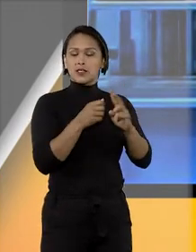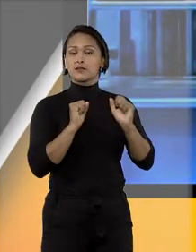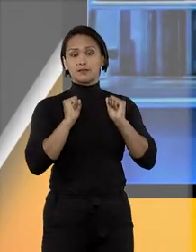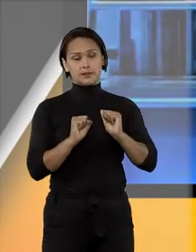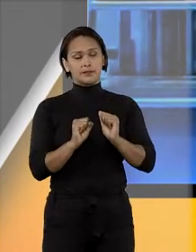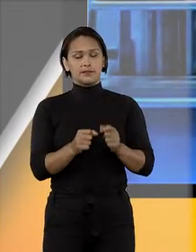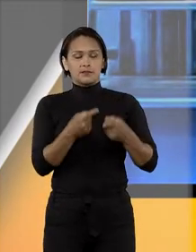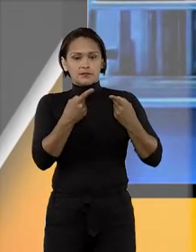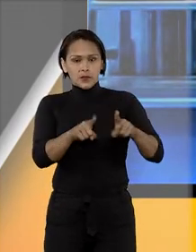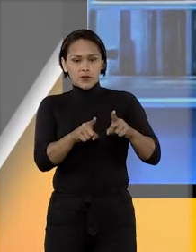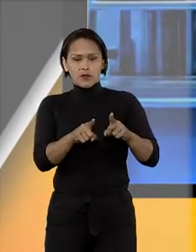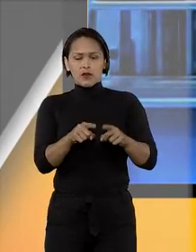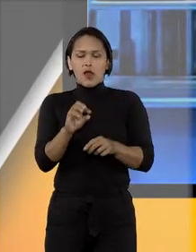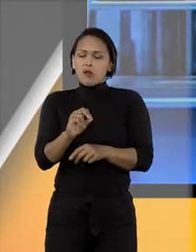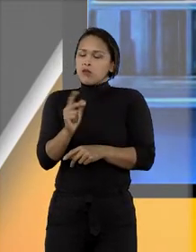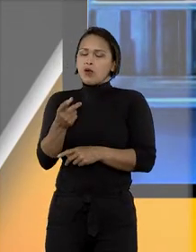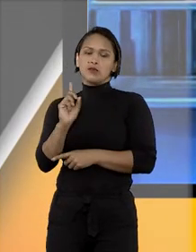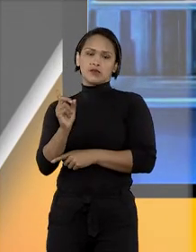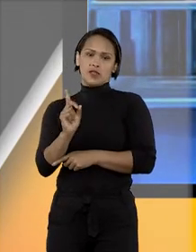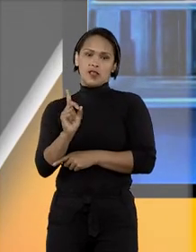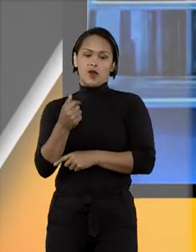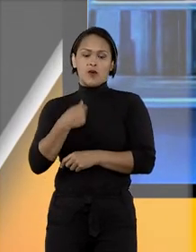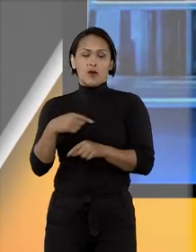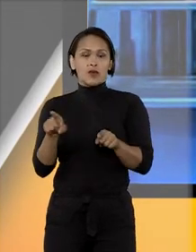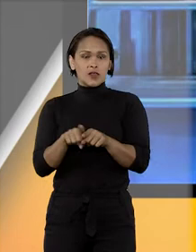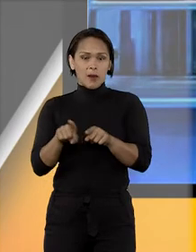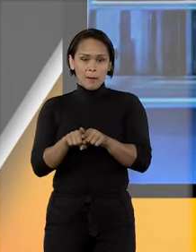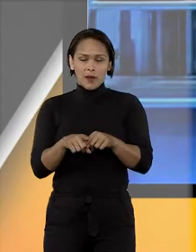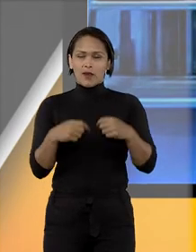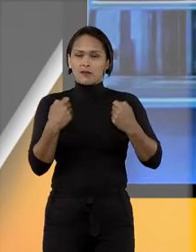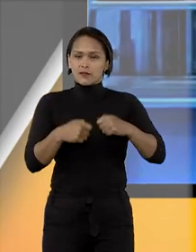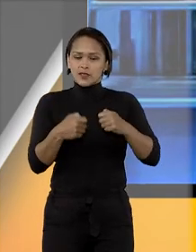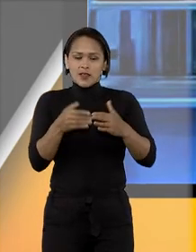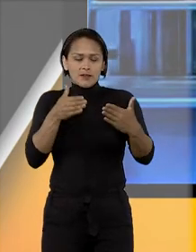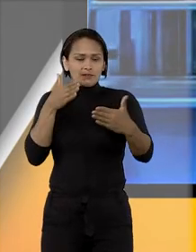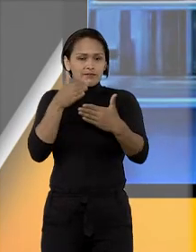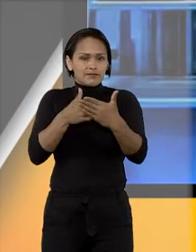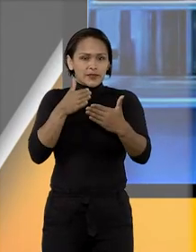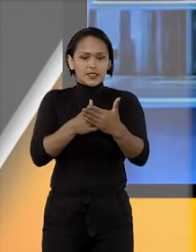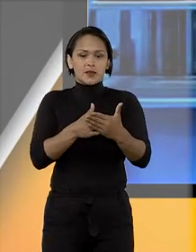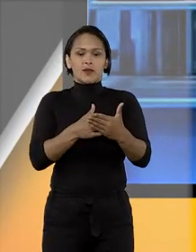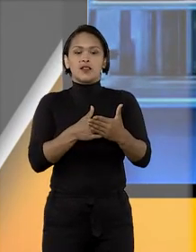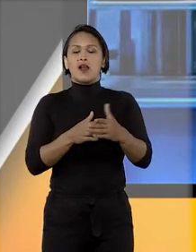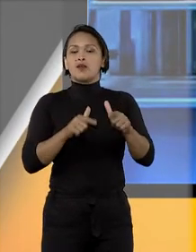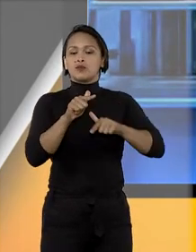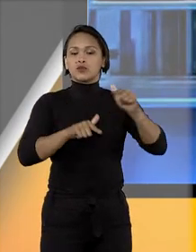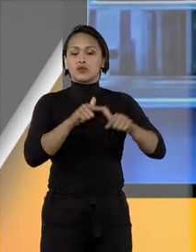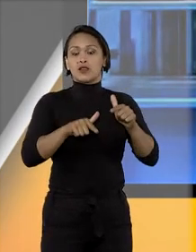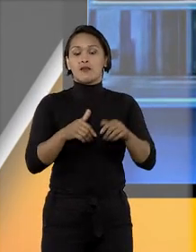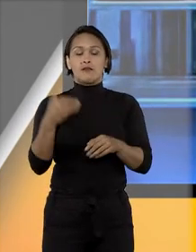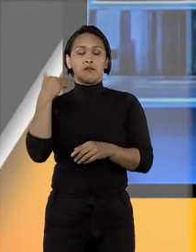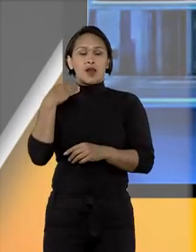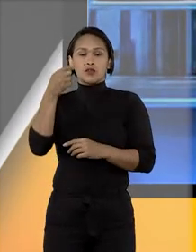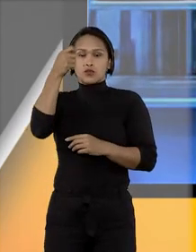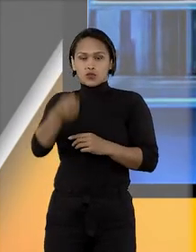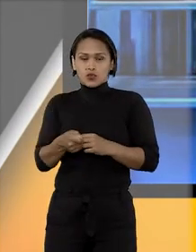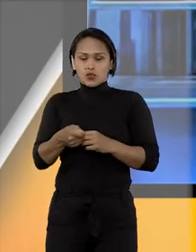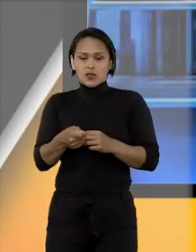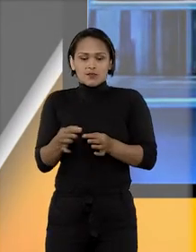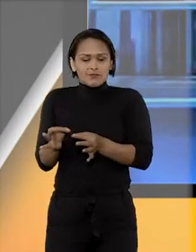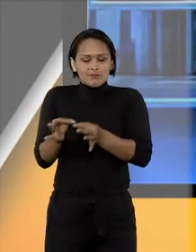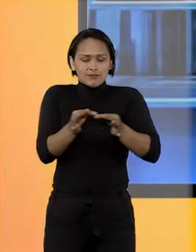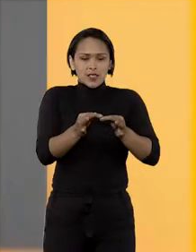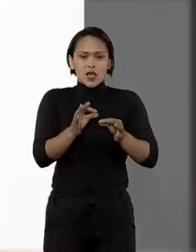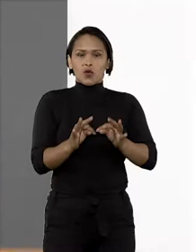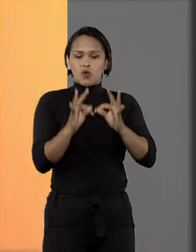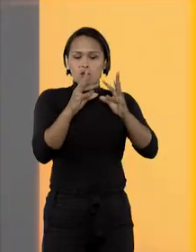provocar ou não a atividade jurisdicional, ao fazê-lo, vai delimitar a atuação do Estado juiz de acordo com aquele